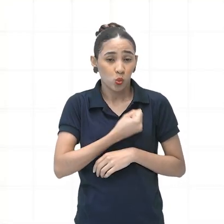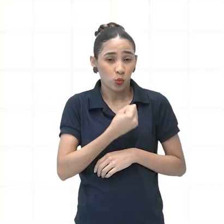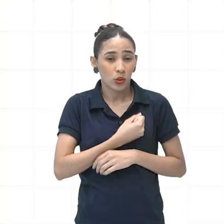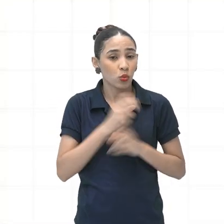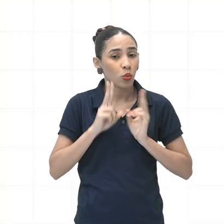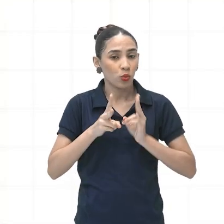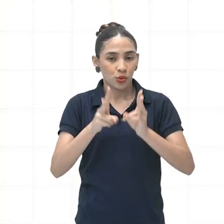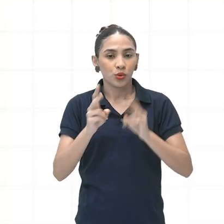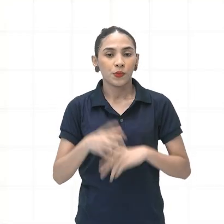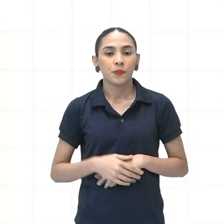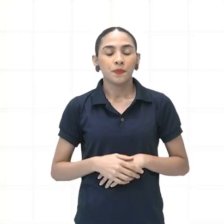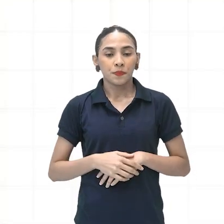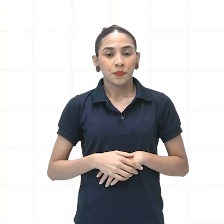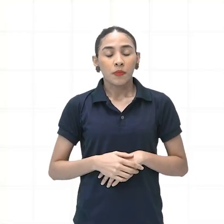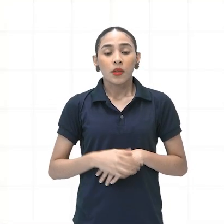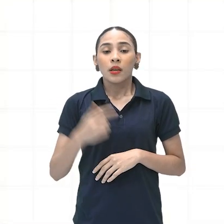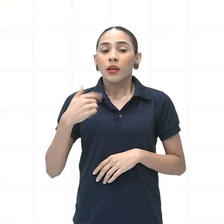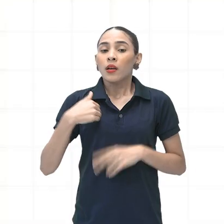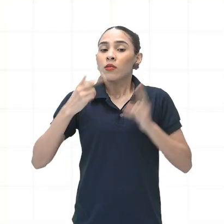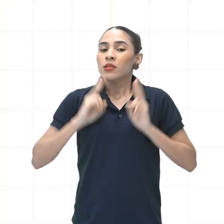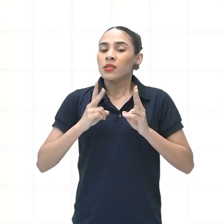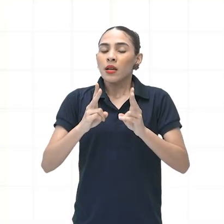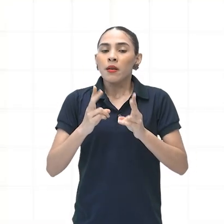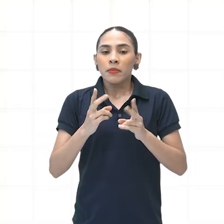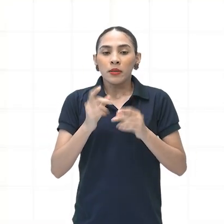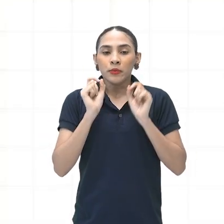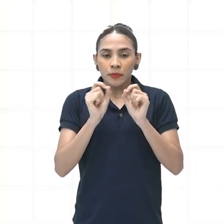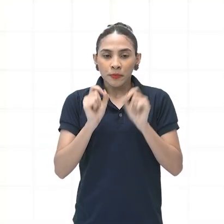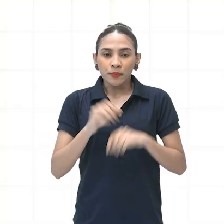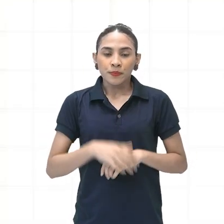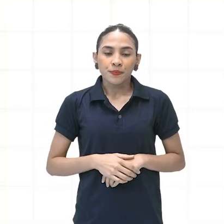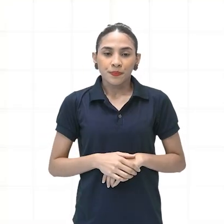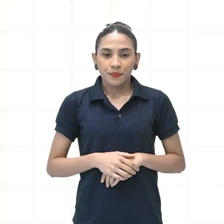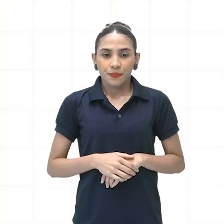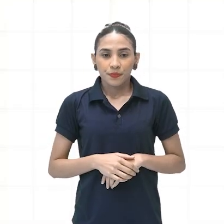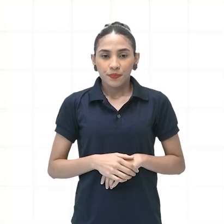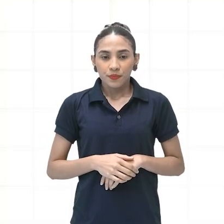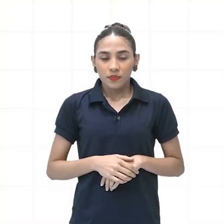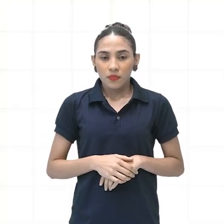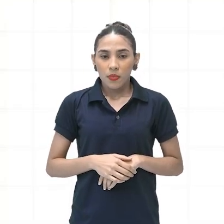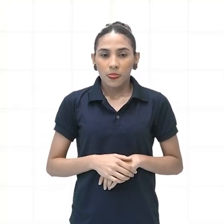né, eu vou sempre representar